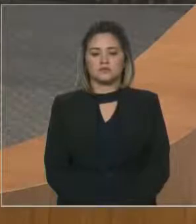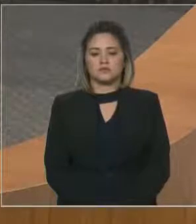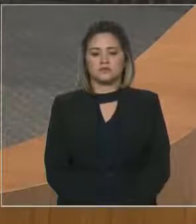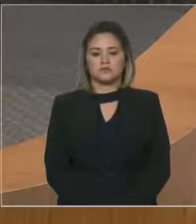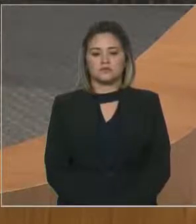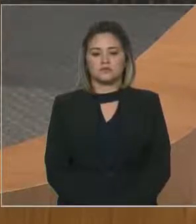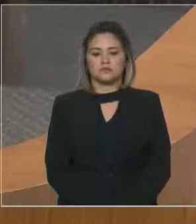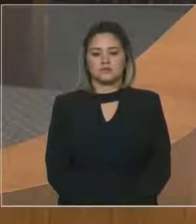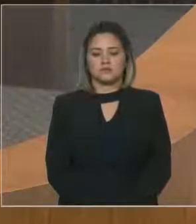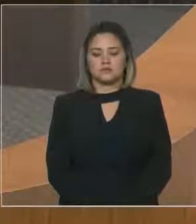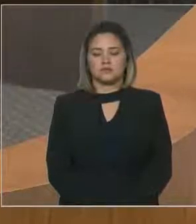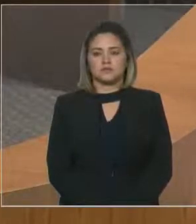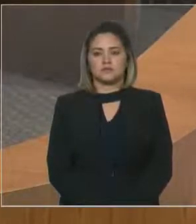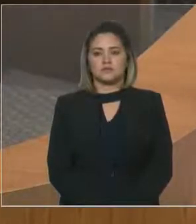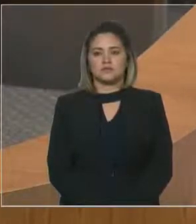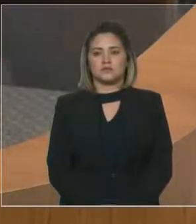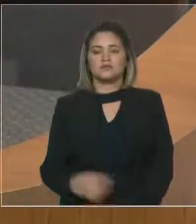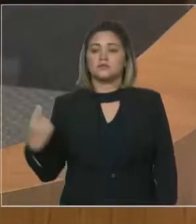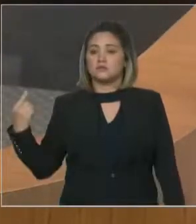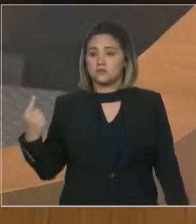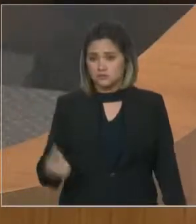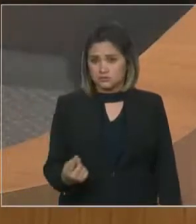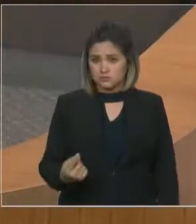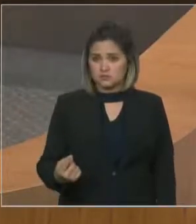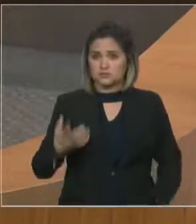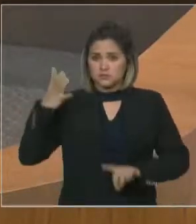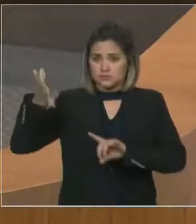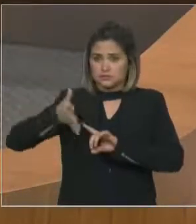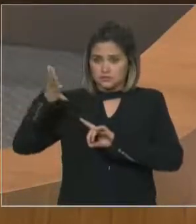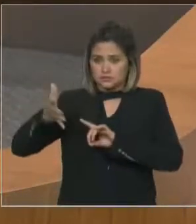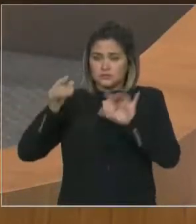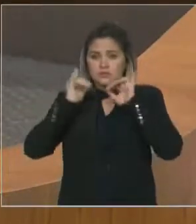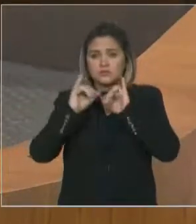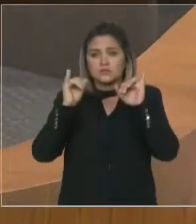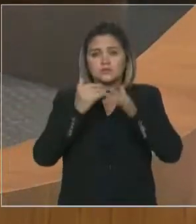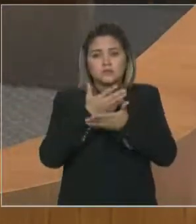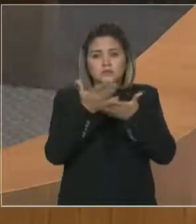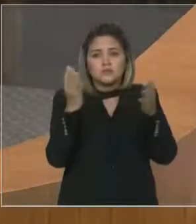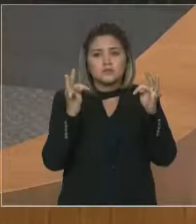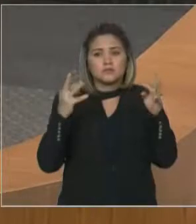para dizer a todos os senhores deputados